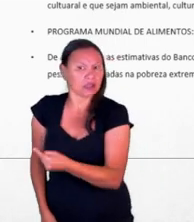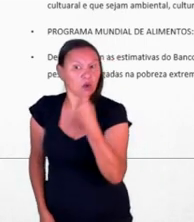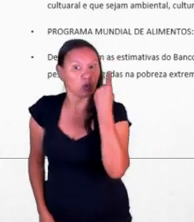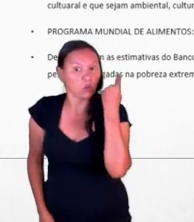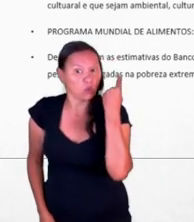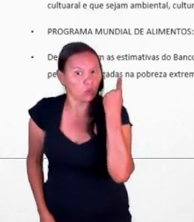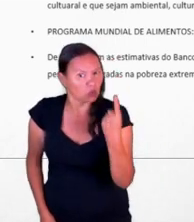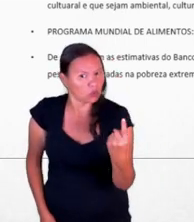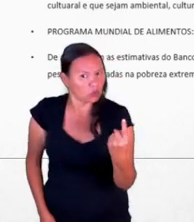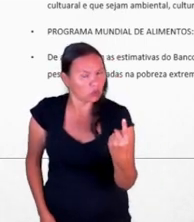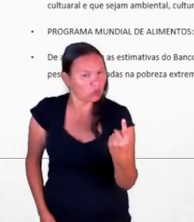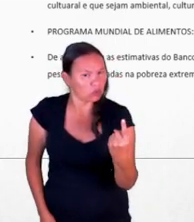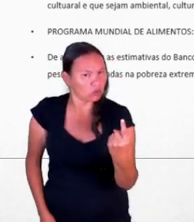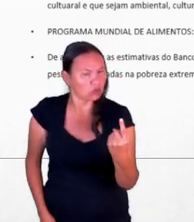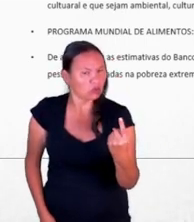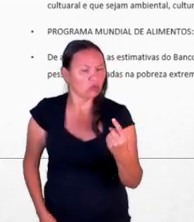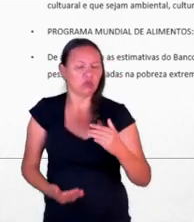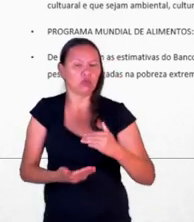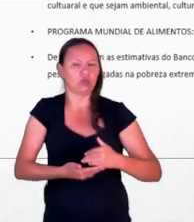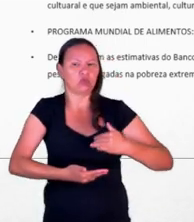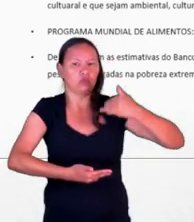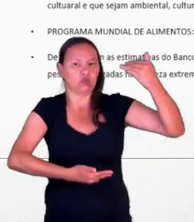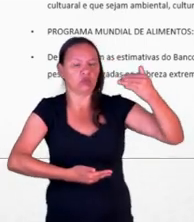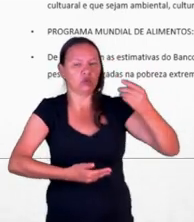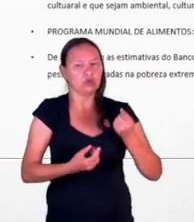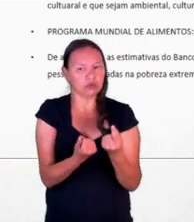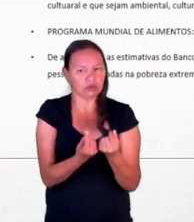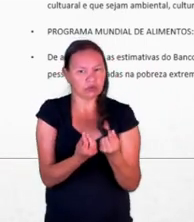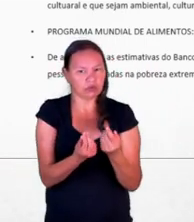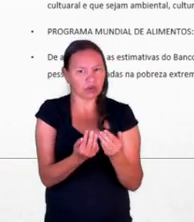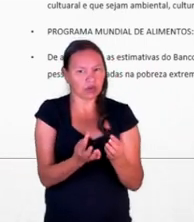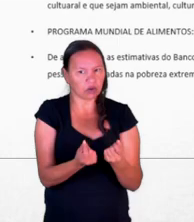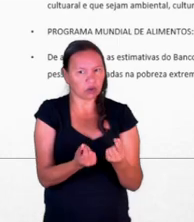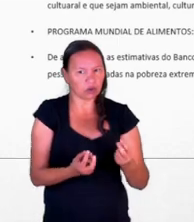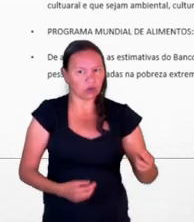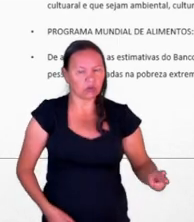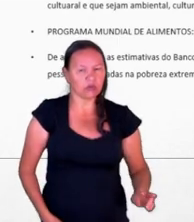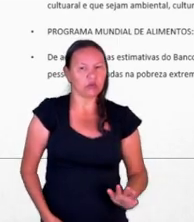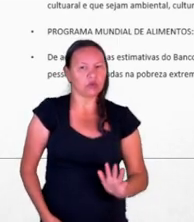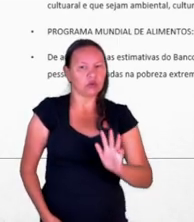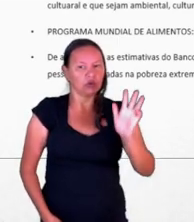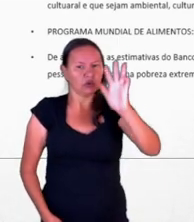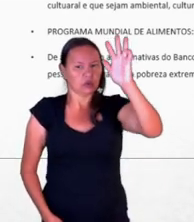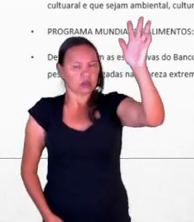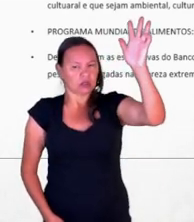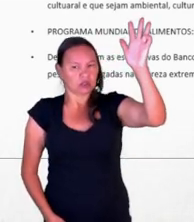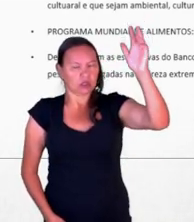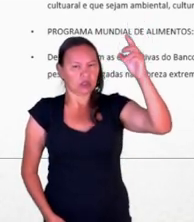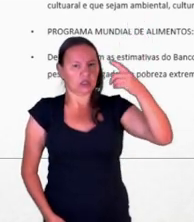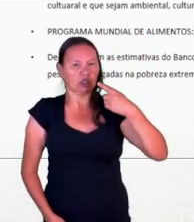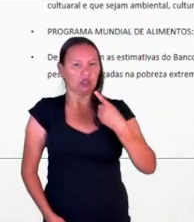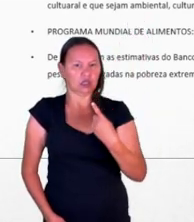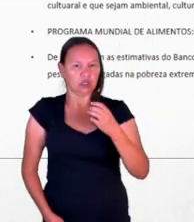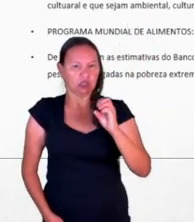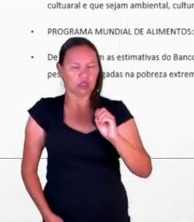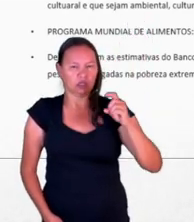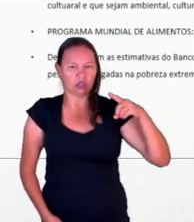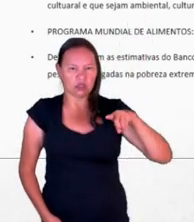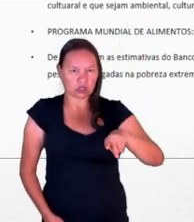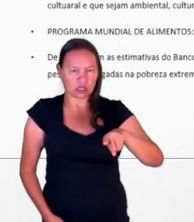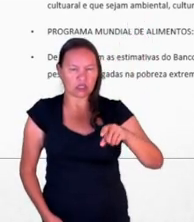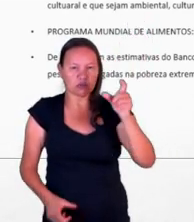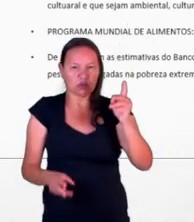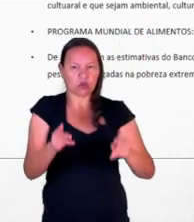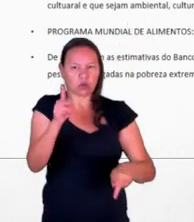1% de aumento no preço dos alimentos 10 milhões de pessoas são jogadas na extrema